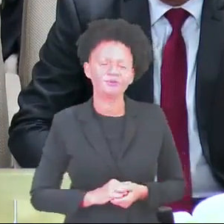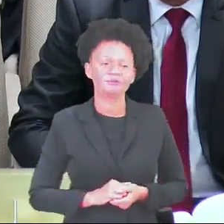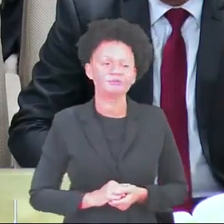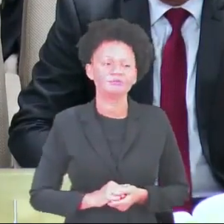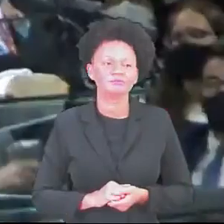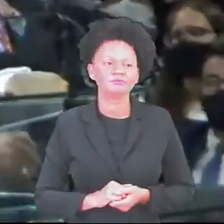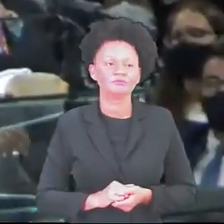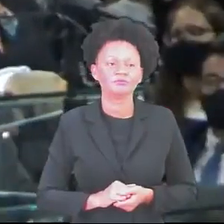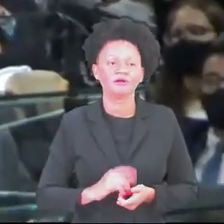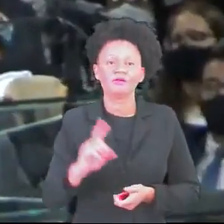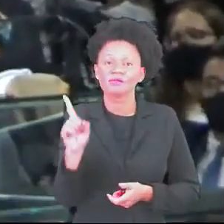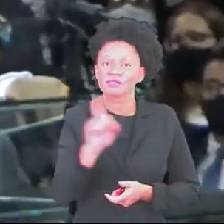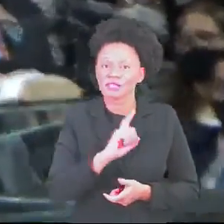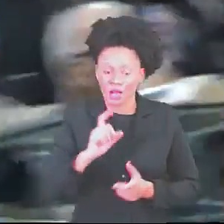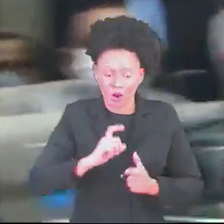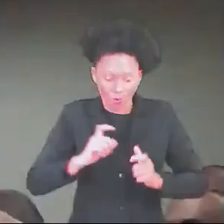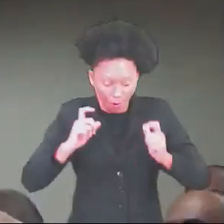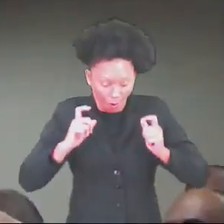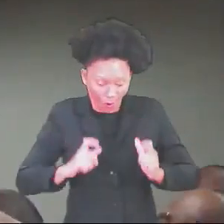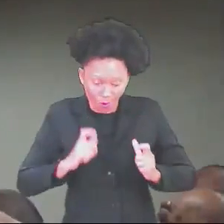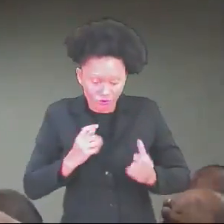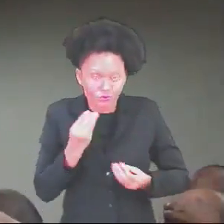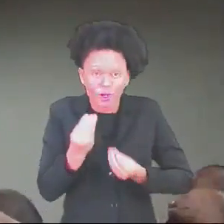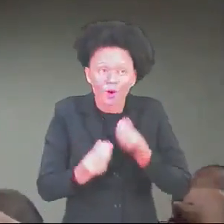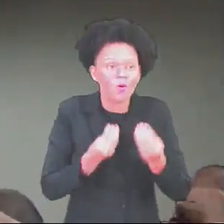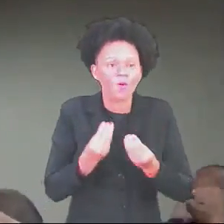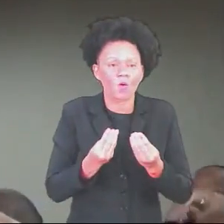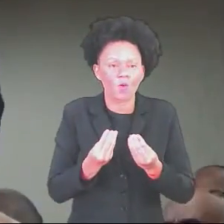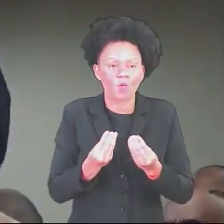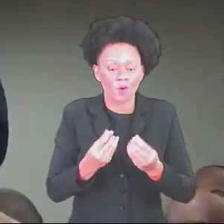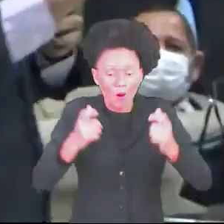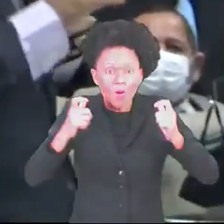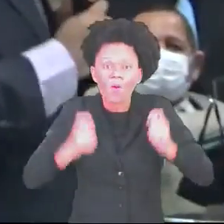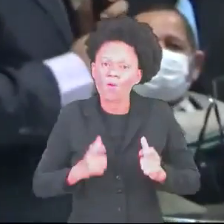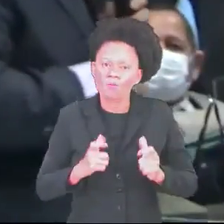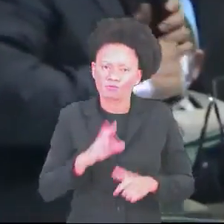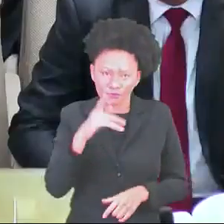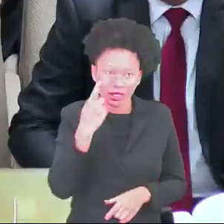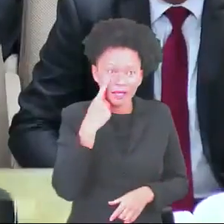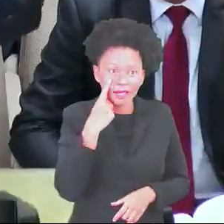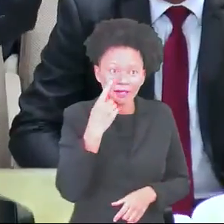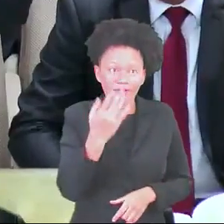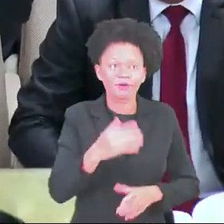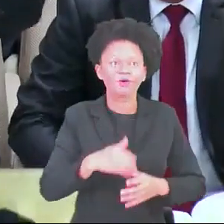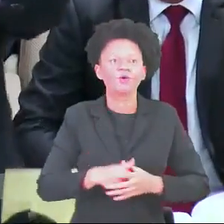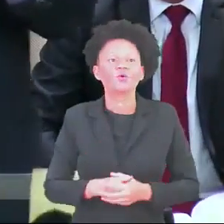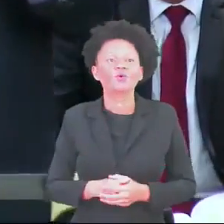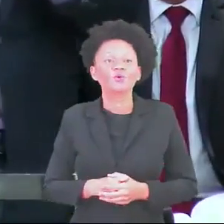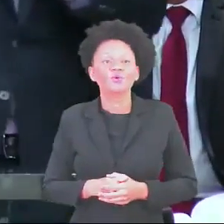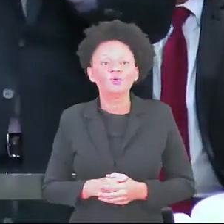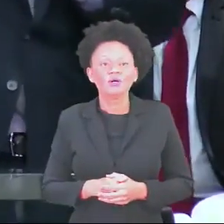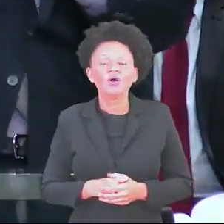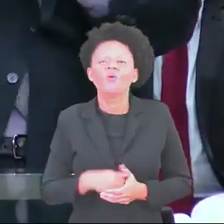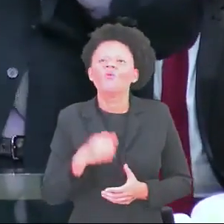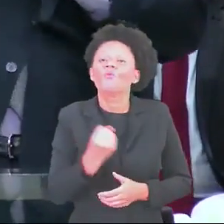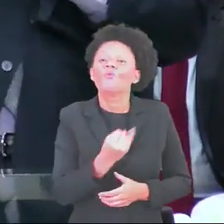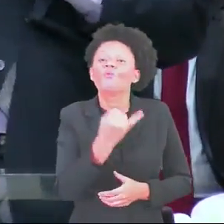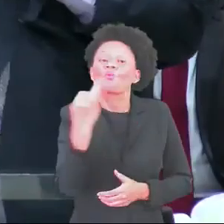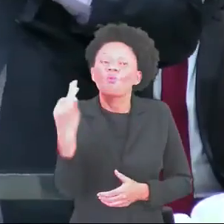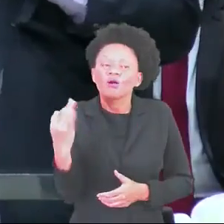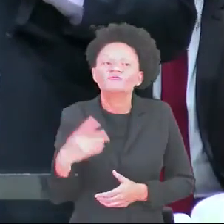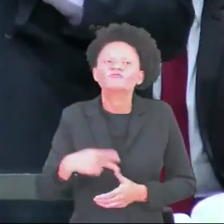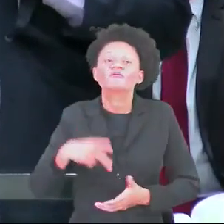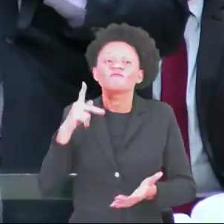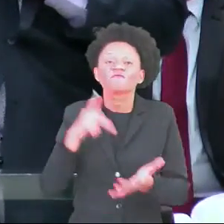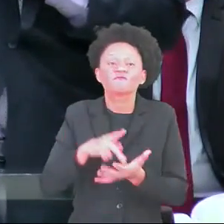não é a situação, é a posição. Você quer ver? Quantos aqui são